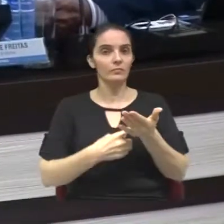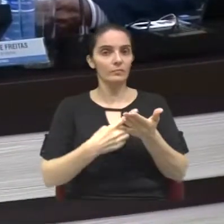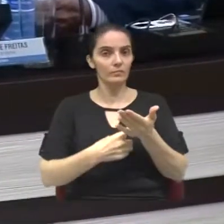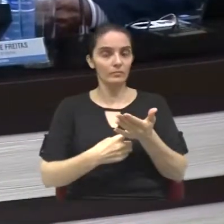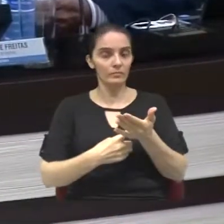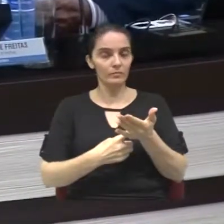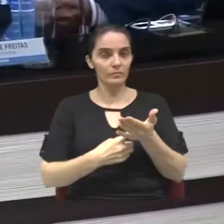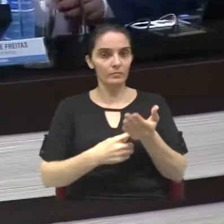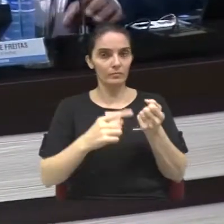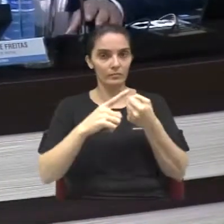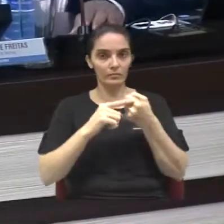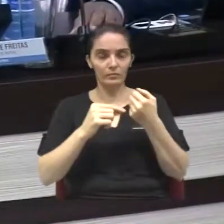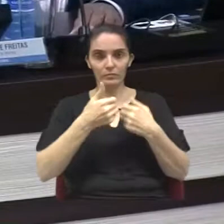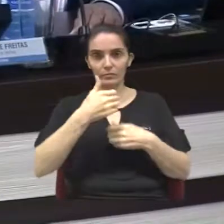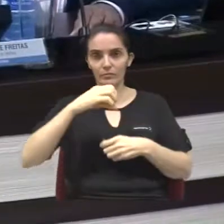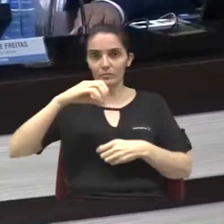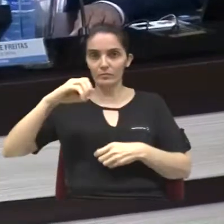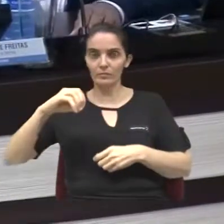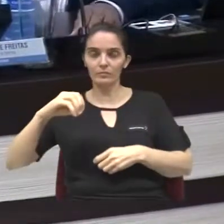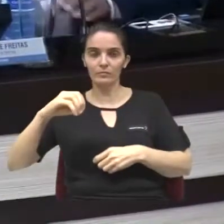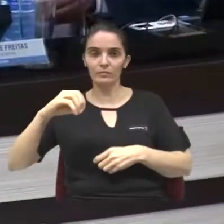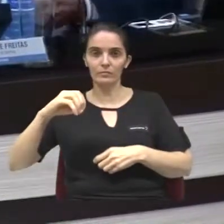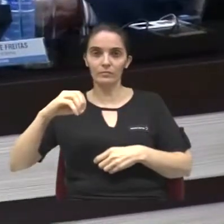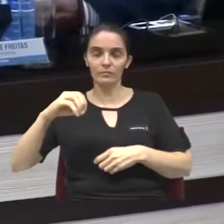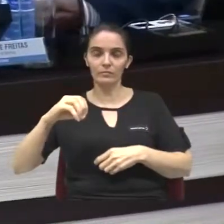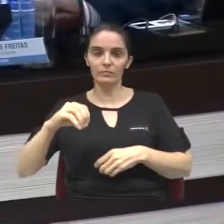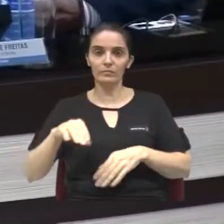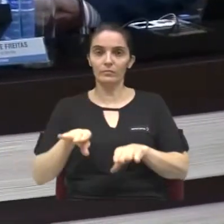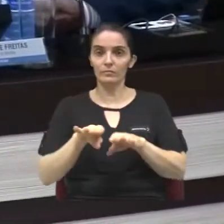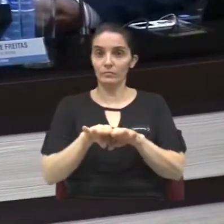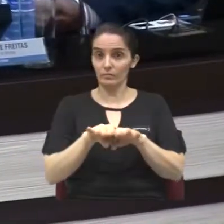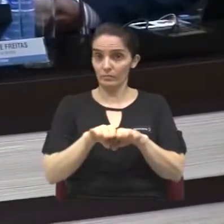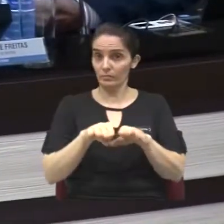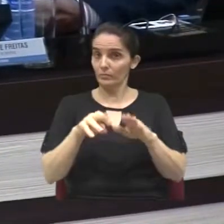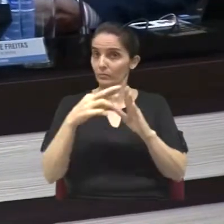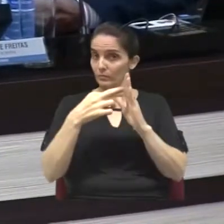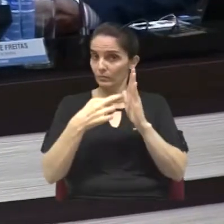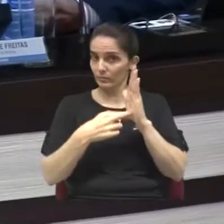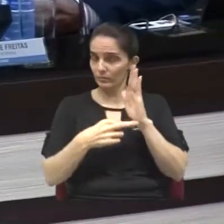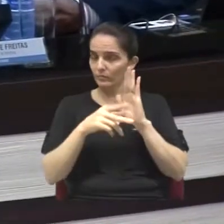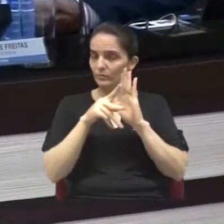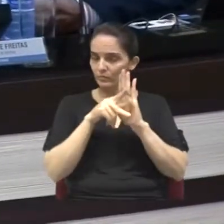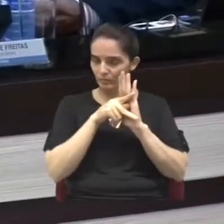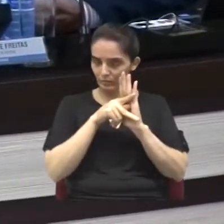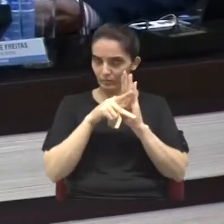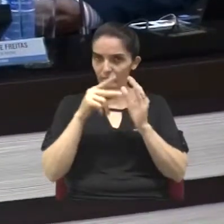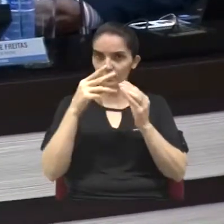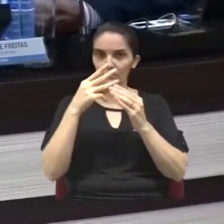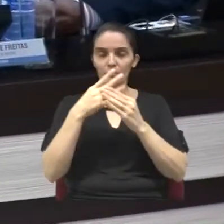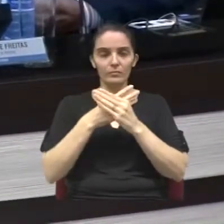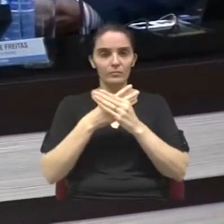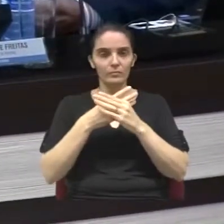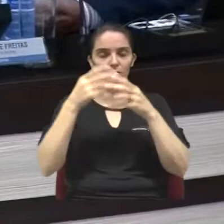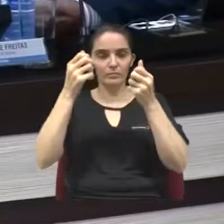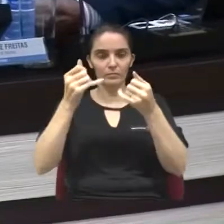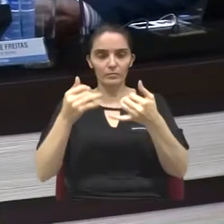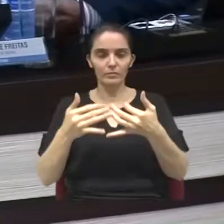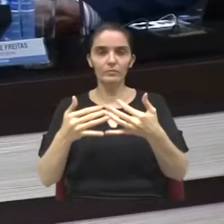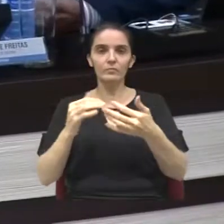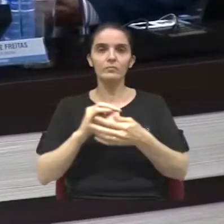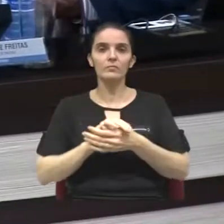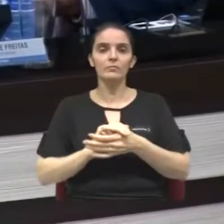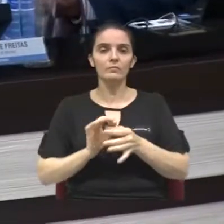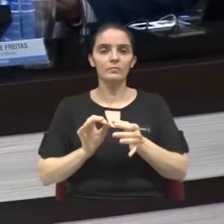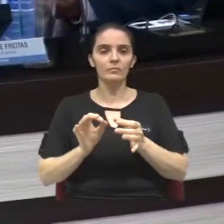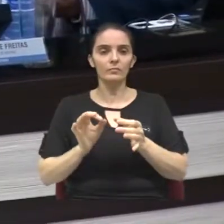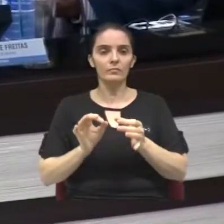dispõe o artigo 190 e seguintes do Regimento Interno da Câmara Municipal de Limeira. Justificativa. Projeto